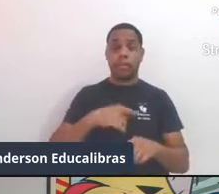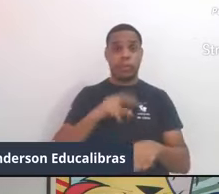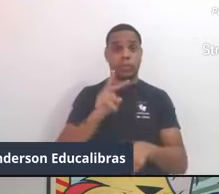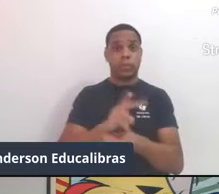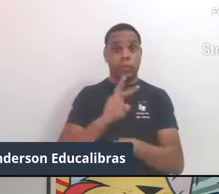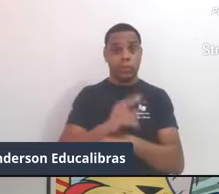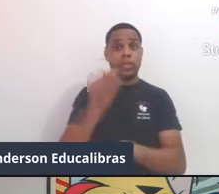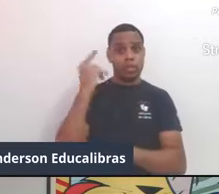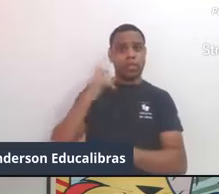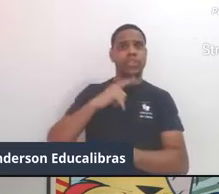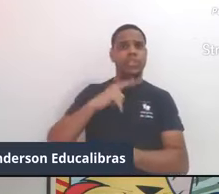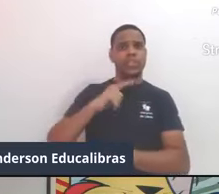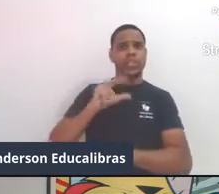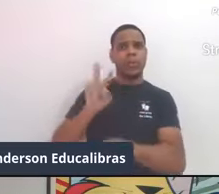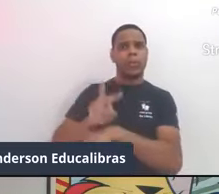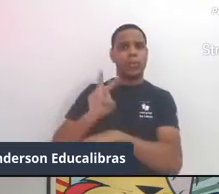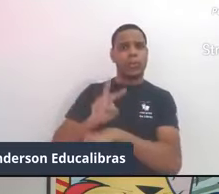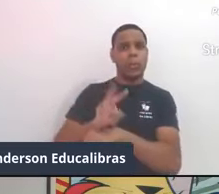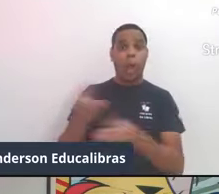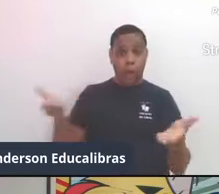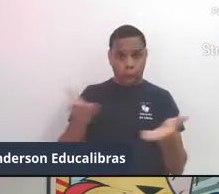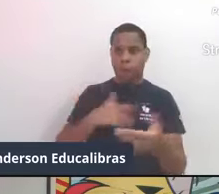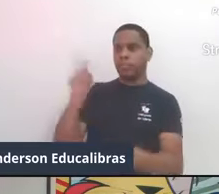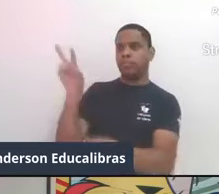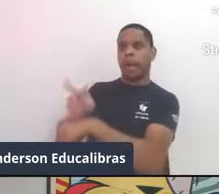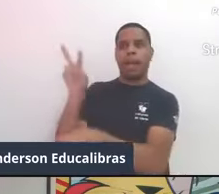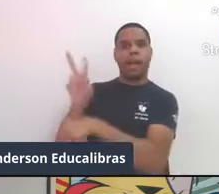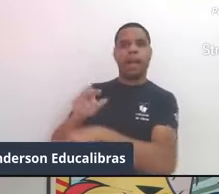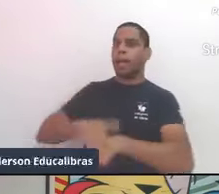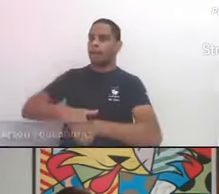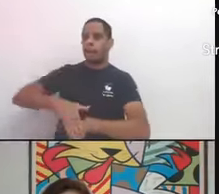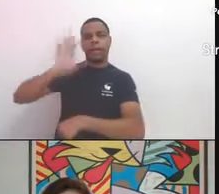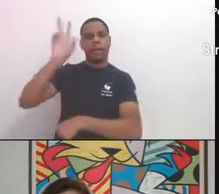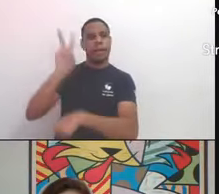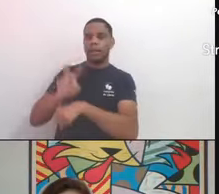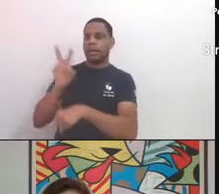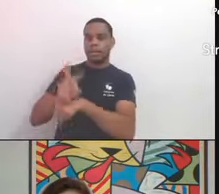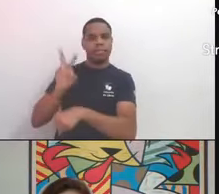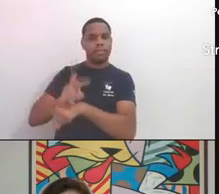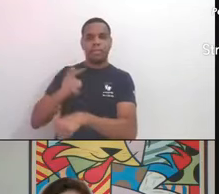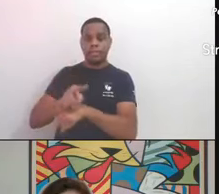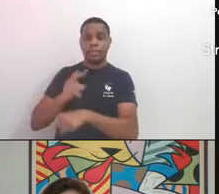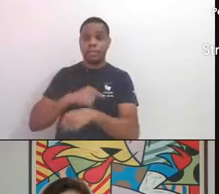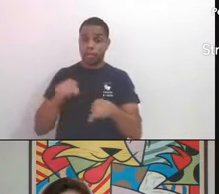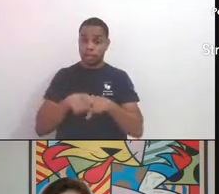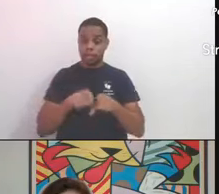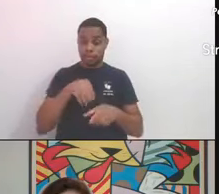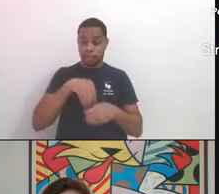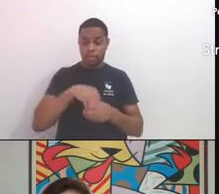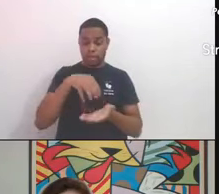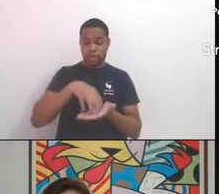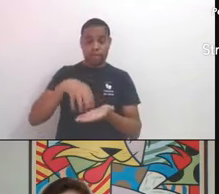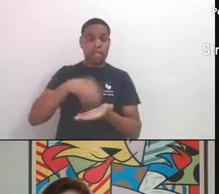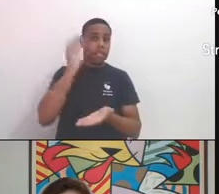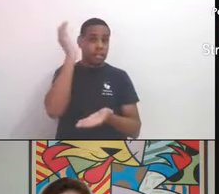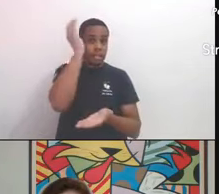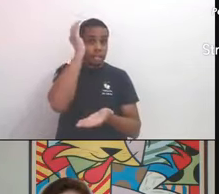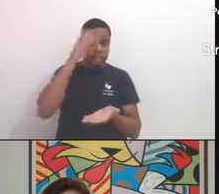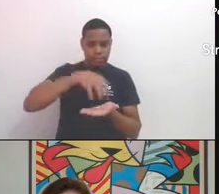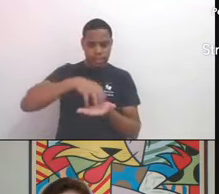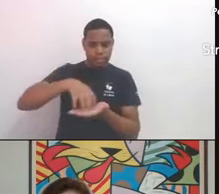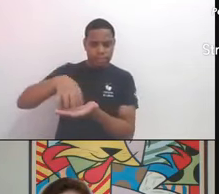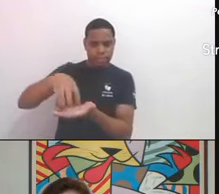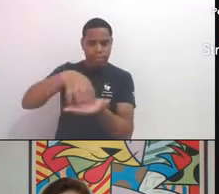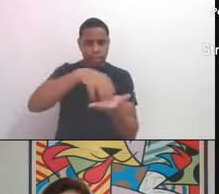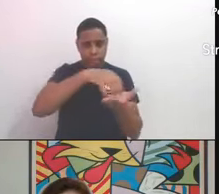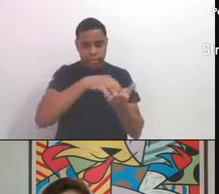nós já tínhamos essa preocupação de tornar as nossas unidades acessíveis ao extremo, nós